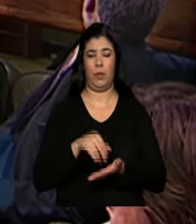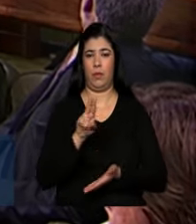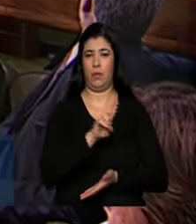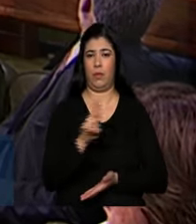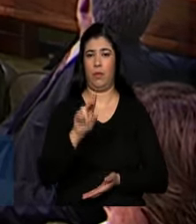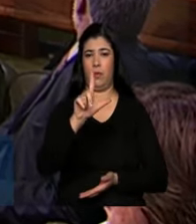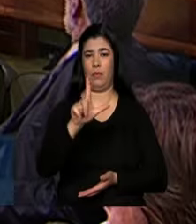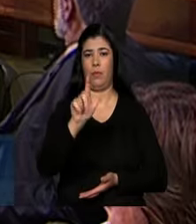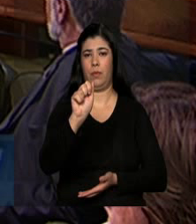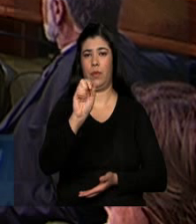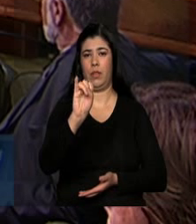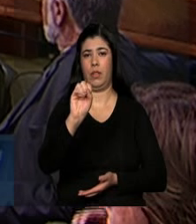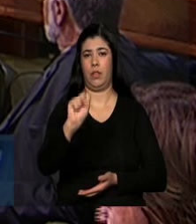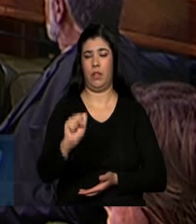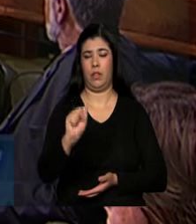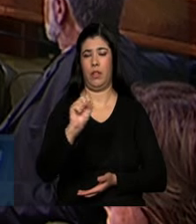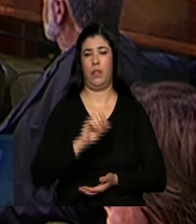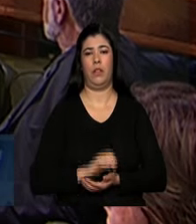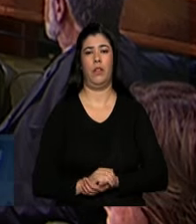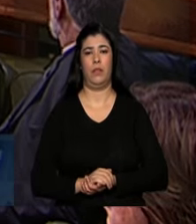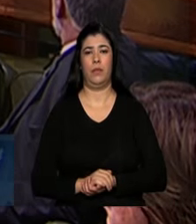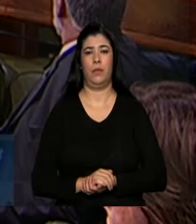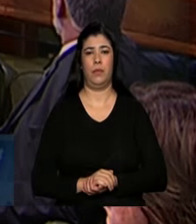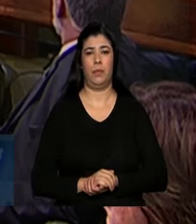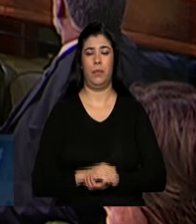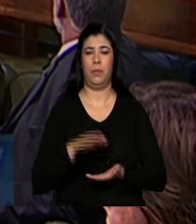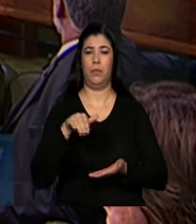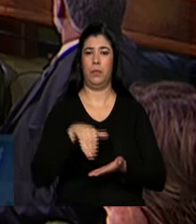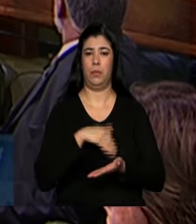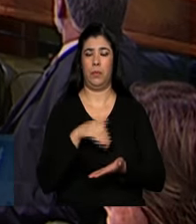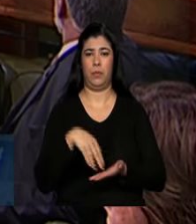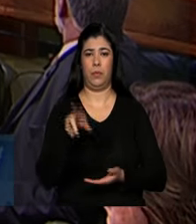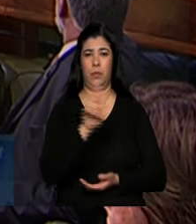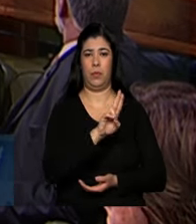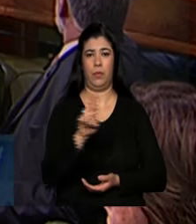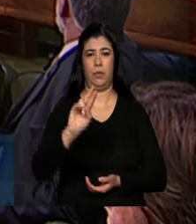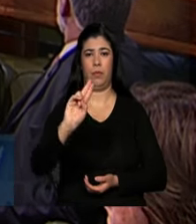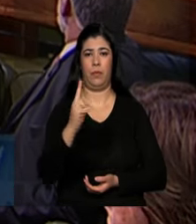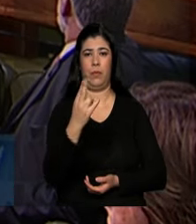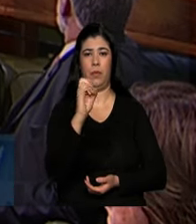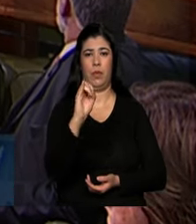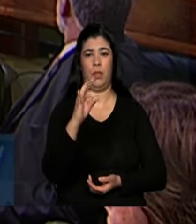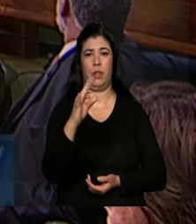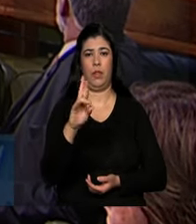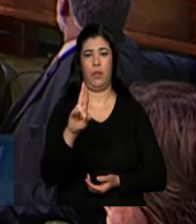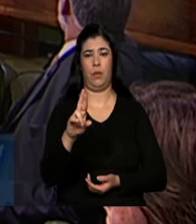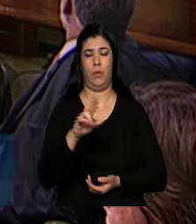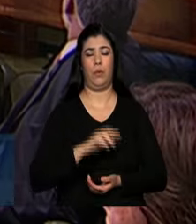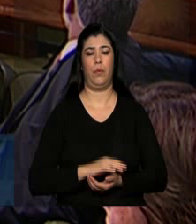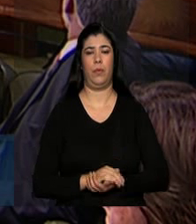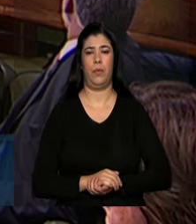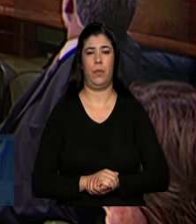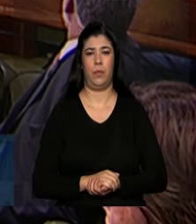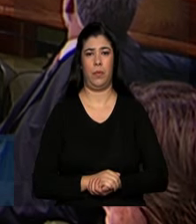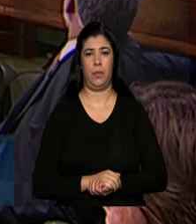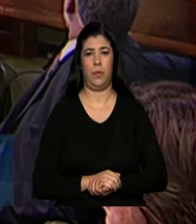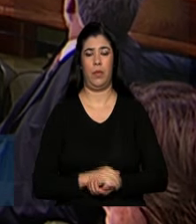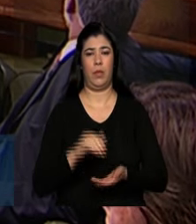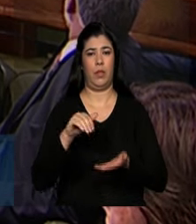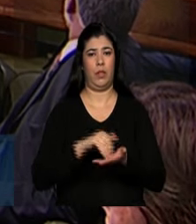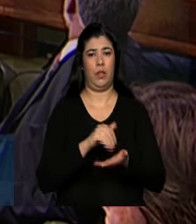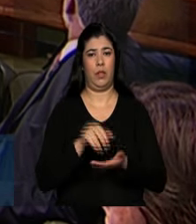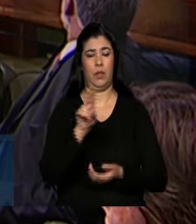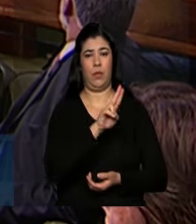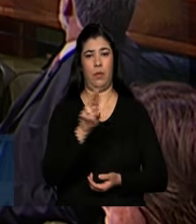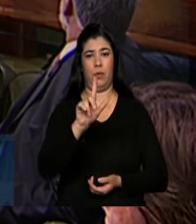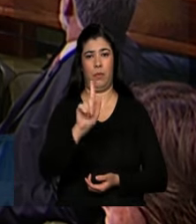secretária Laís Loredo Gama Tamanini, secretário Heitor Figueiredo Sobral Torres,